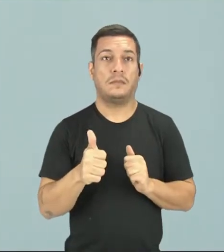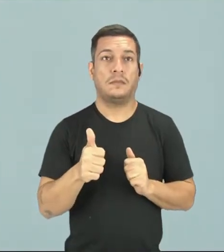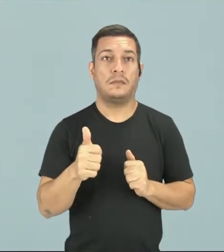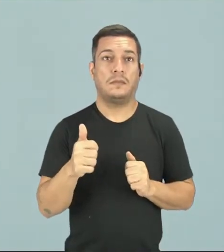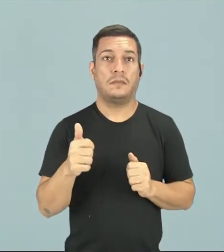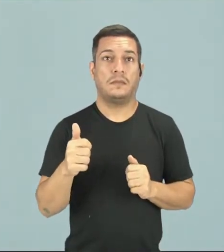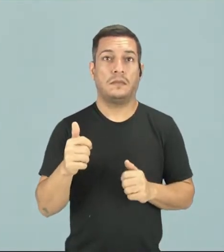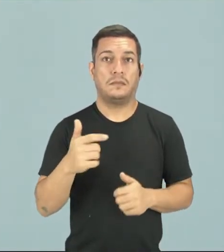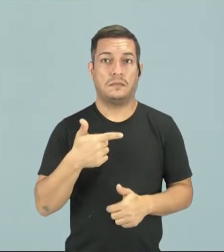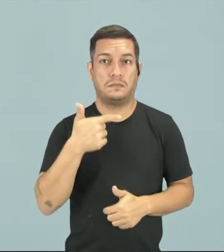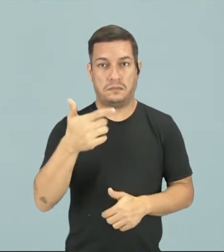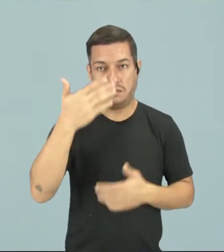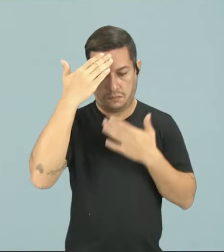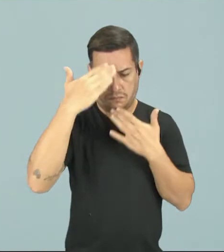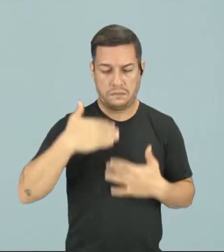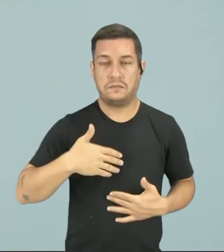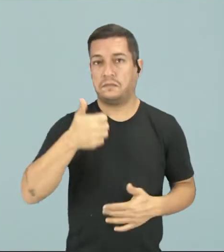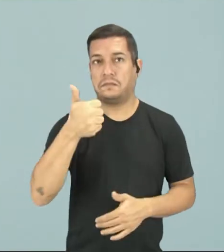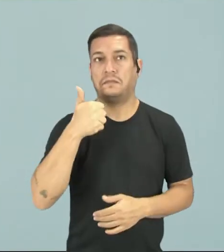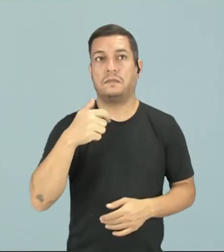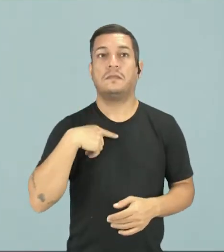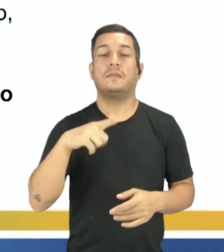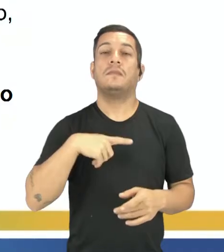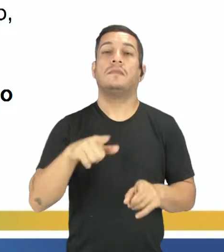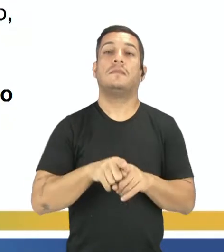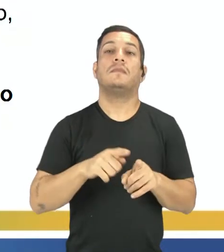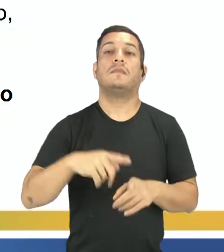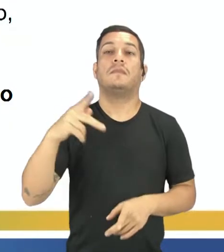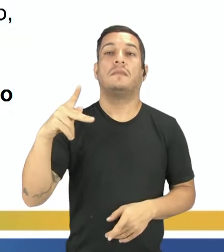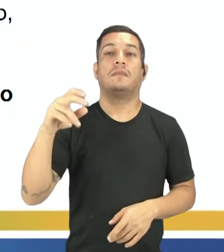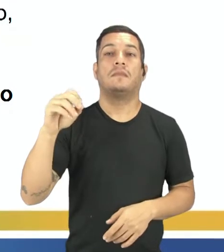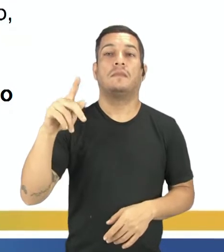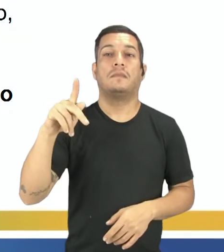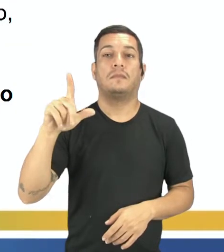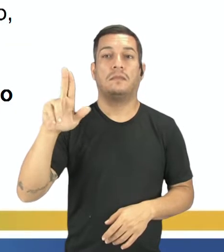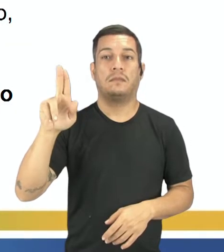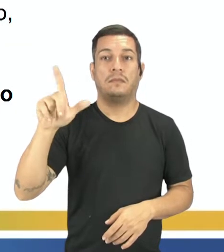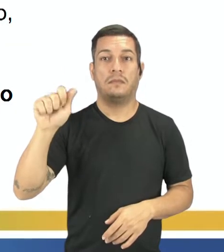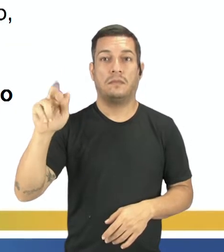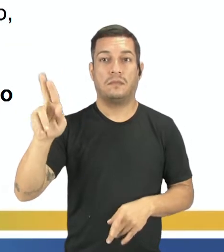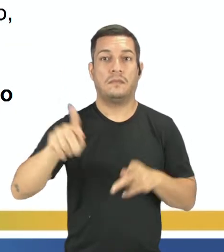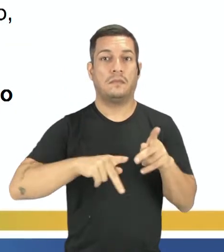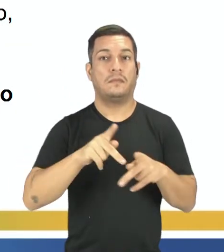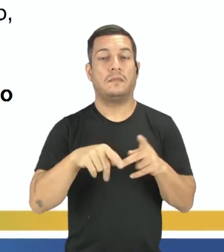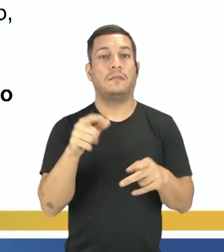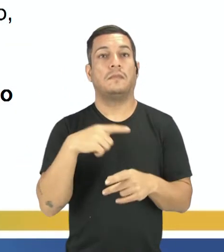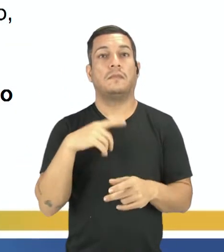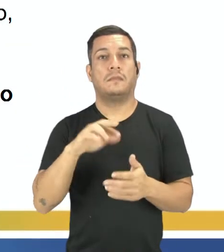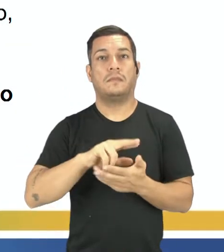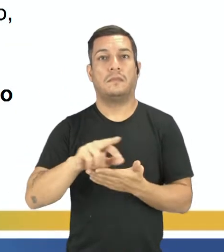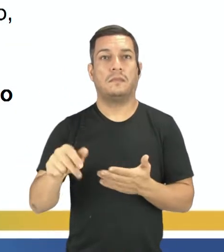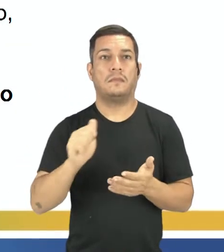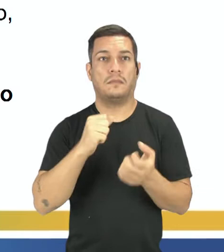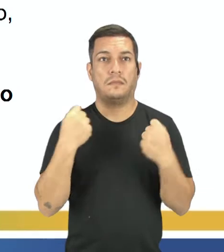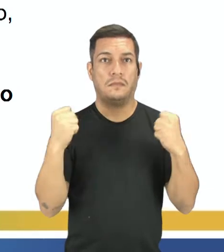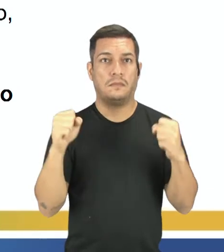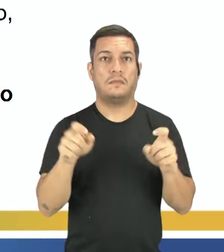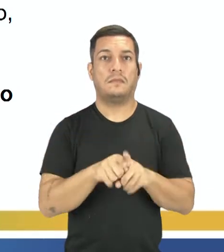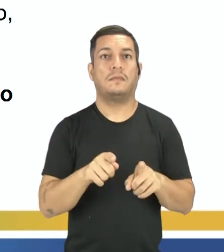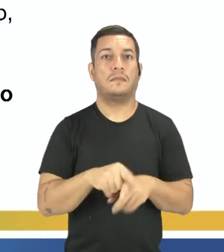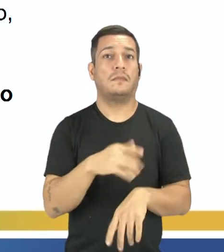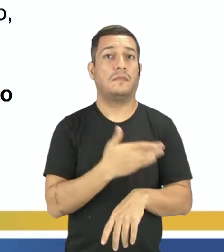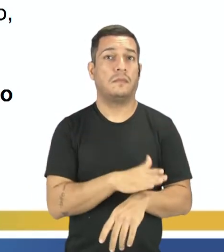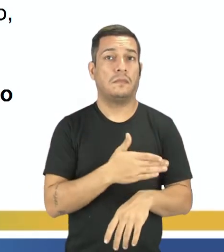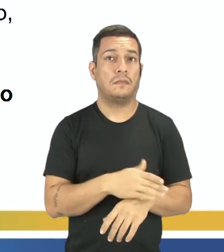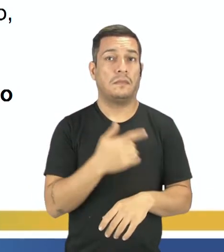E aí chegamos à educação física popular. Refere-se à população de diversas atividades físicas e práticas